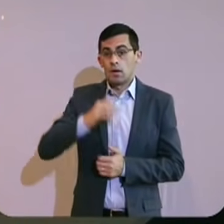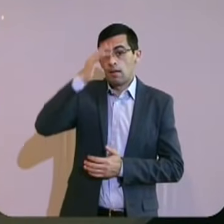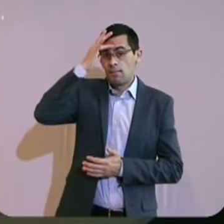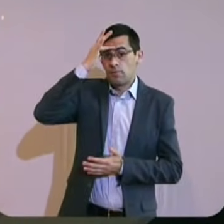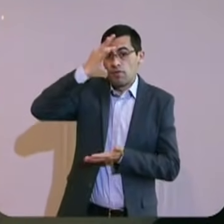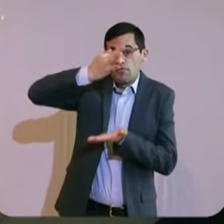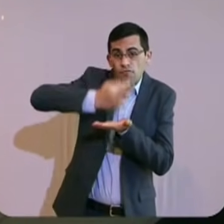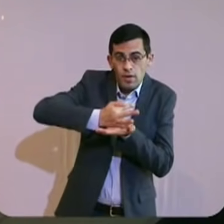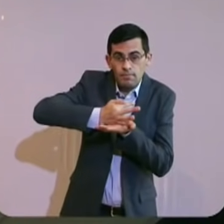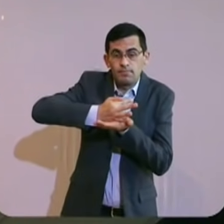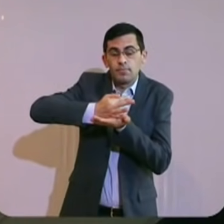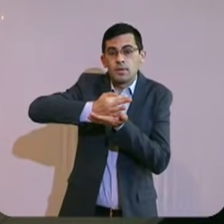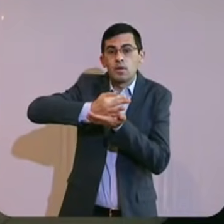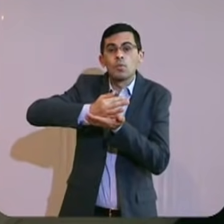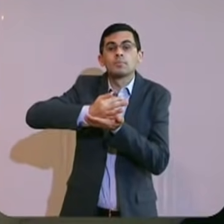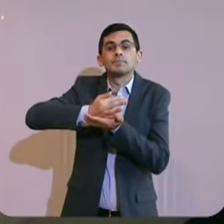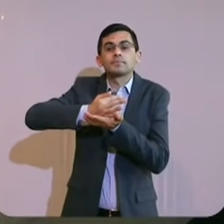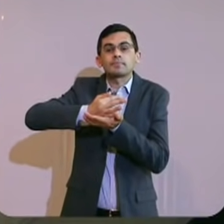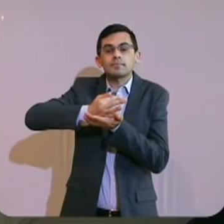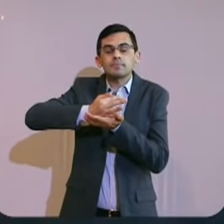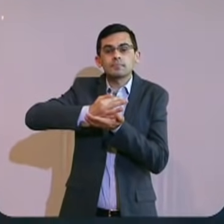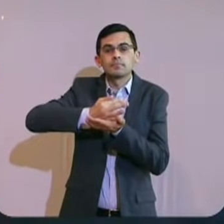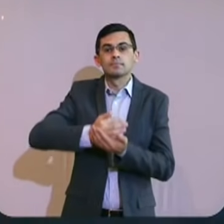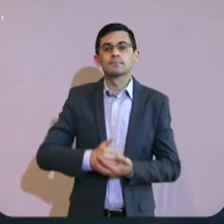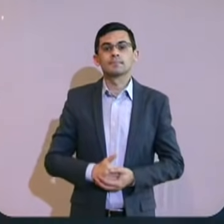fé, ela é